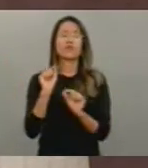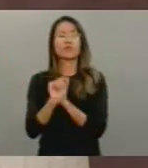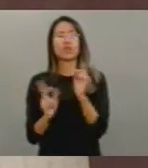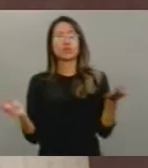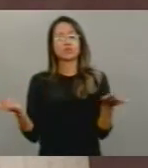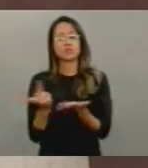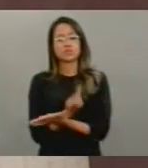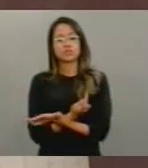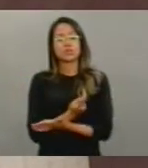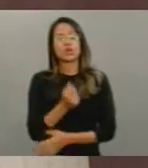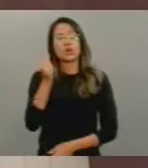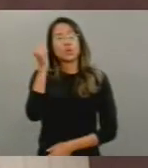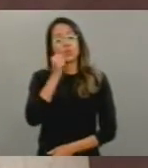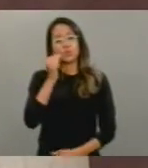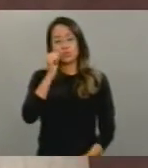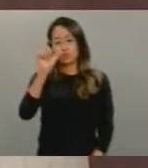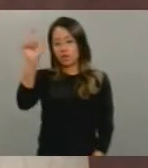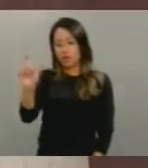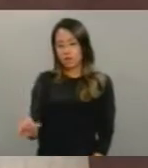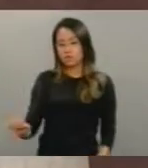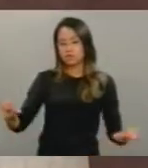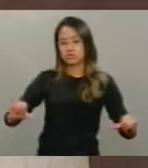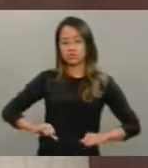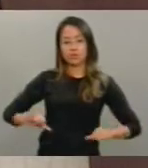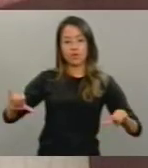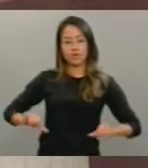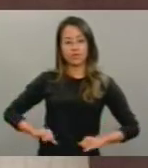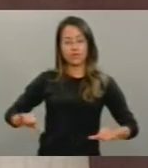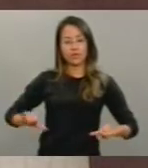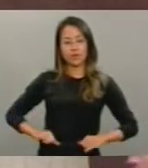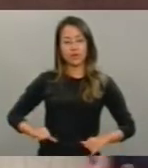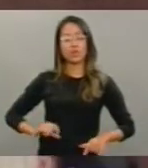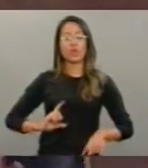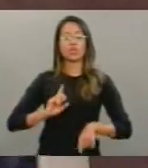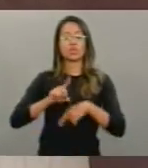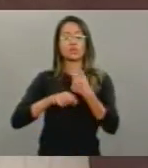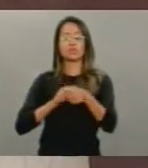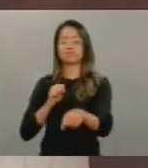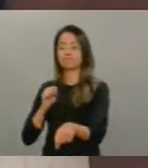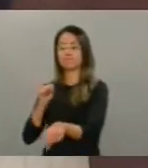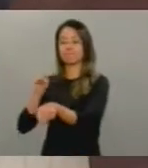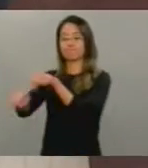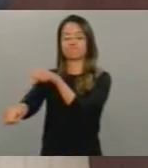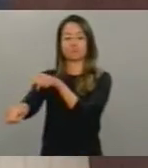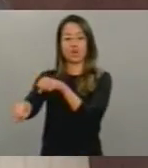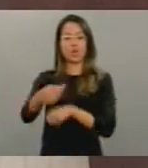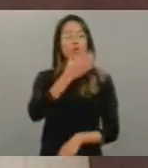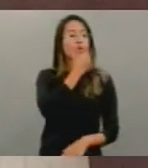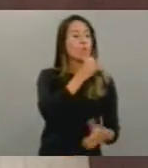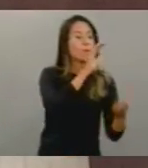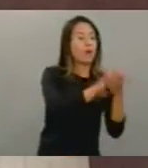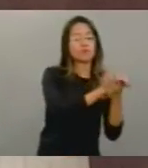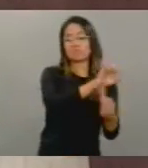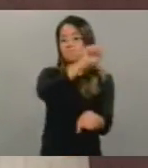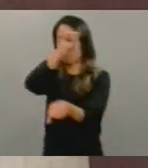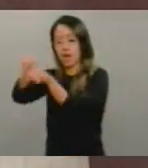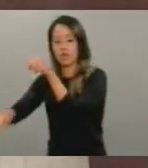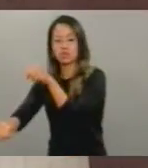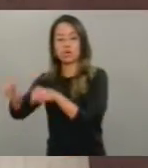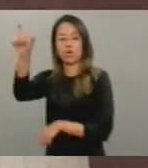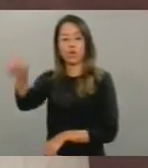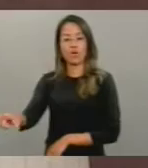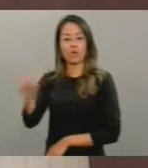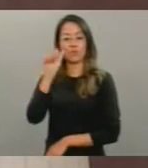feminicídio. Mulheres que foram assassinadas por seus companheiros, maridos,